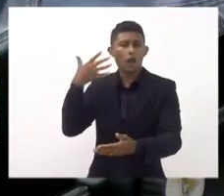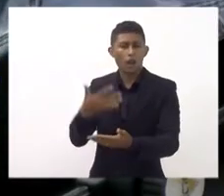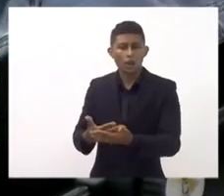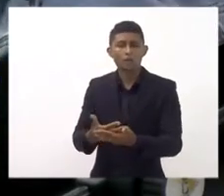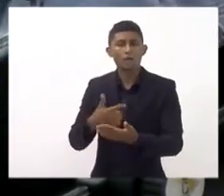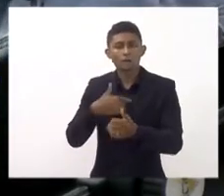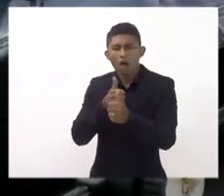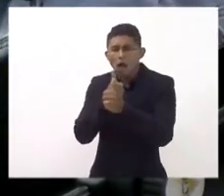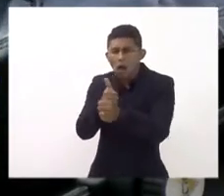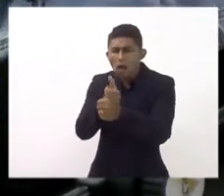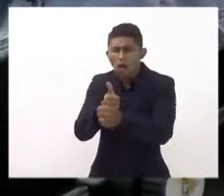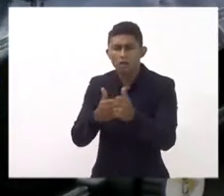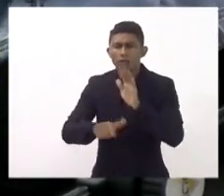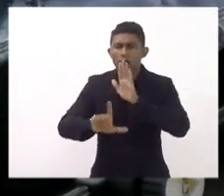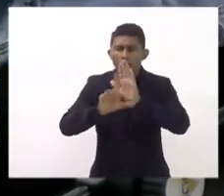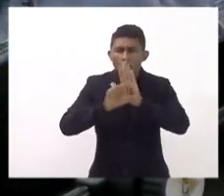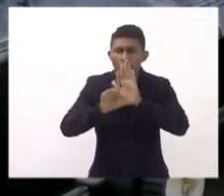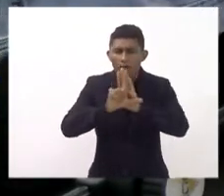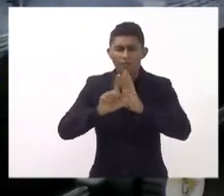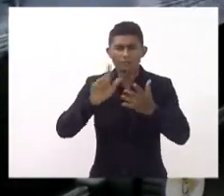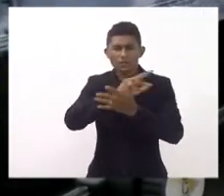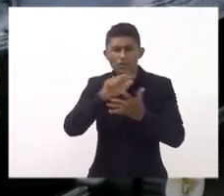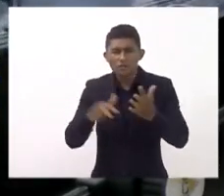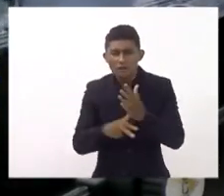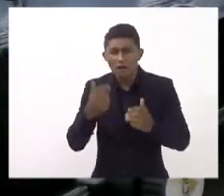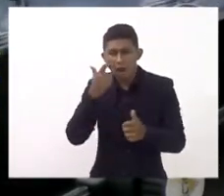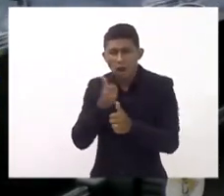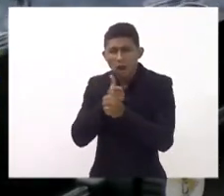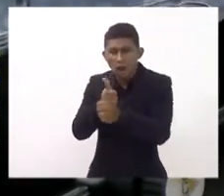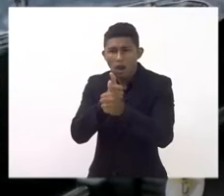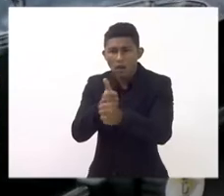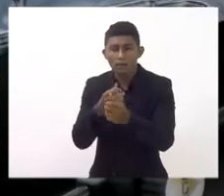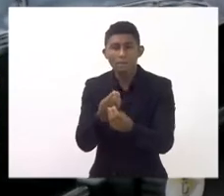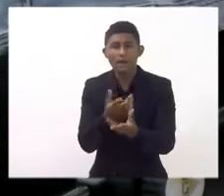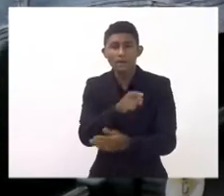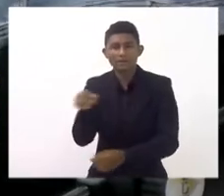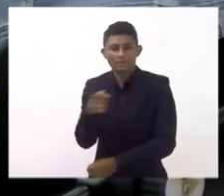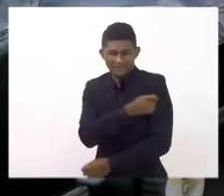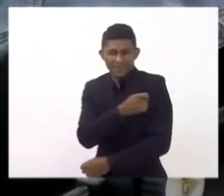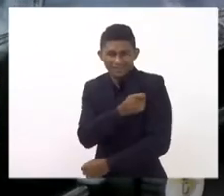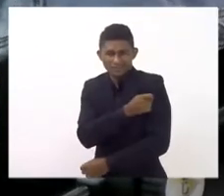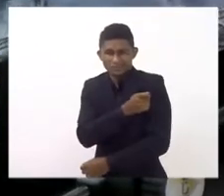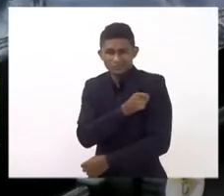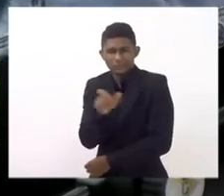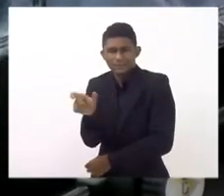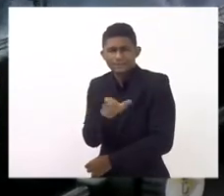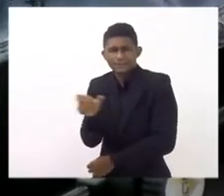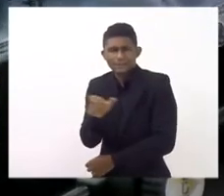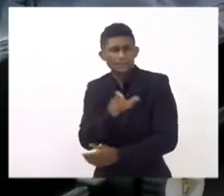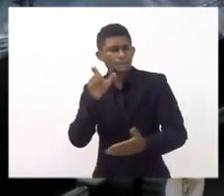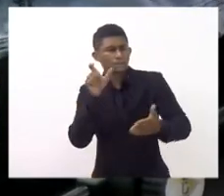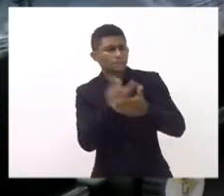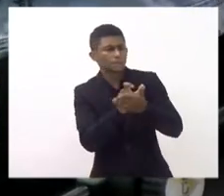leis, para ver garantido a passagem dos estudantes do ensino técnico subsequente. Minha